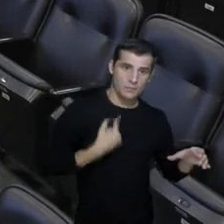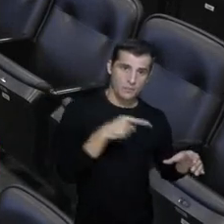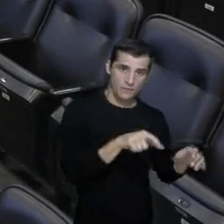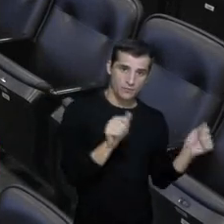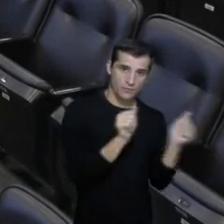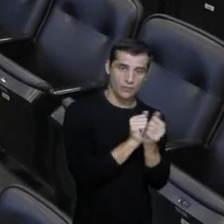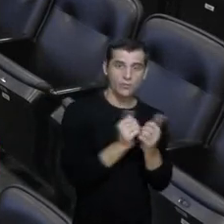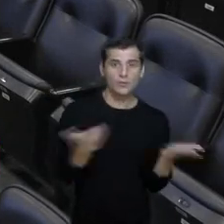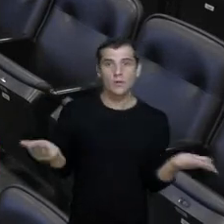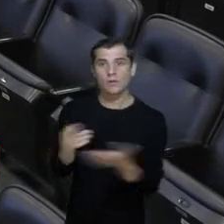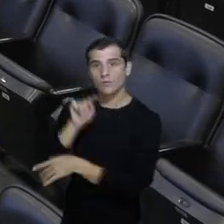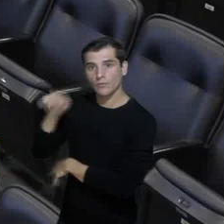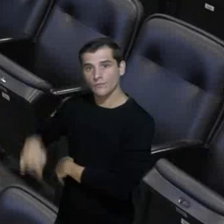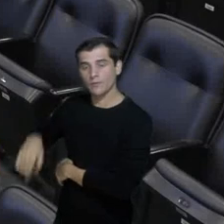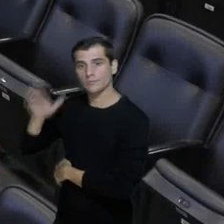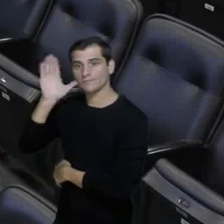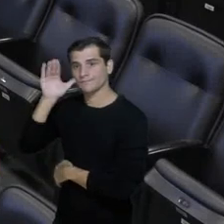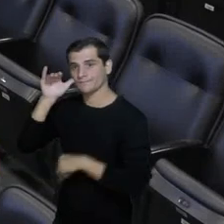rosel